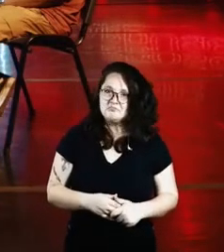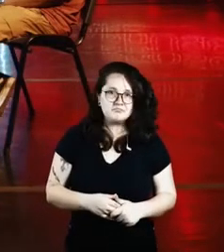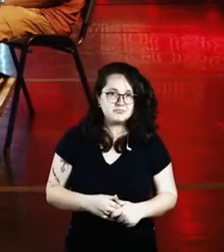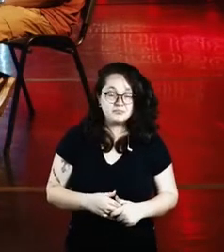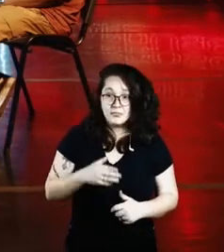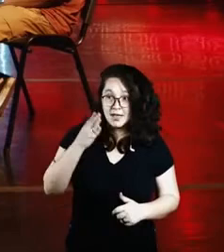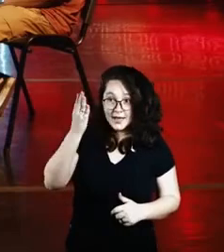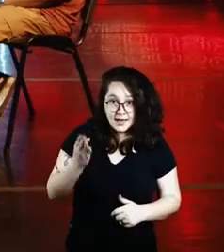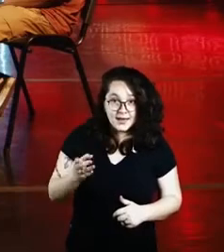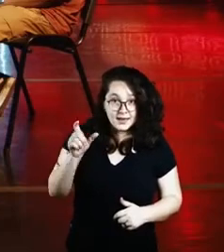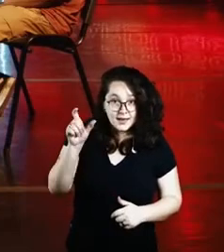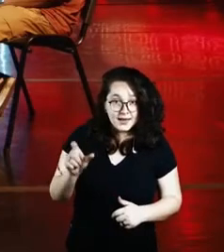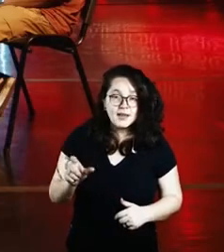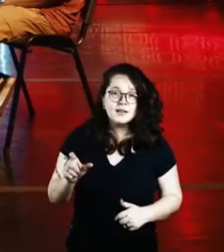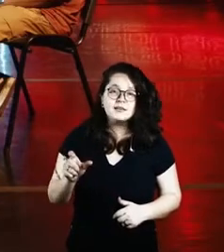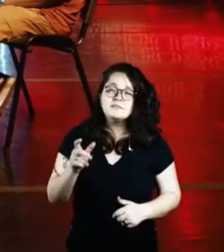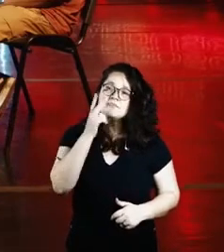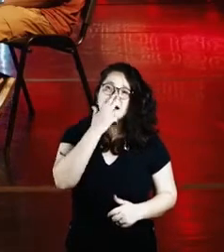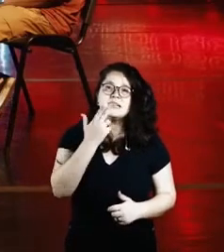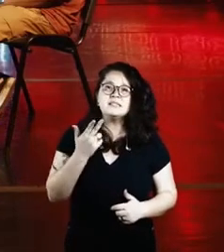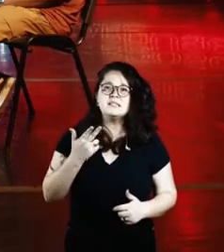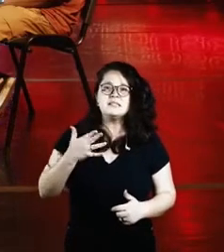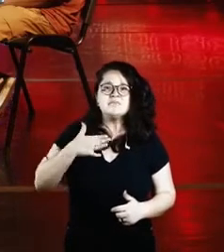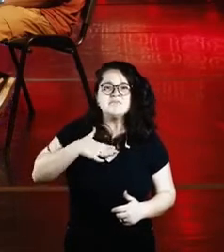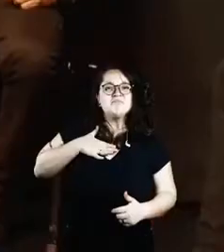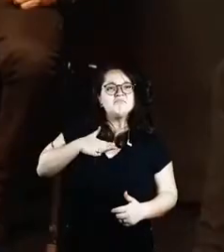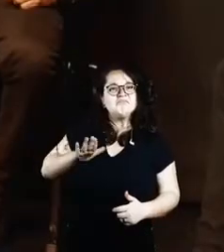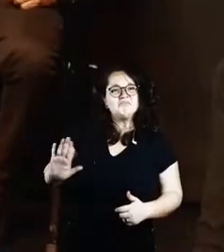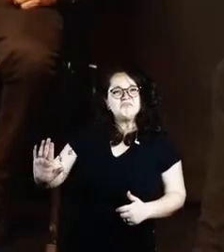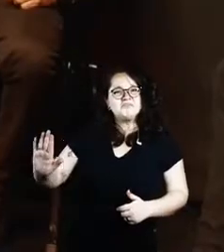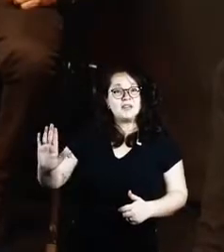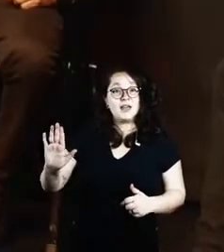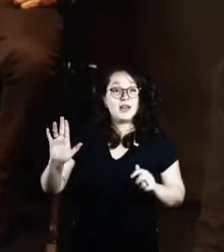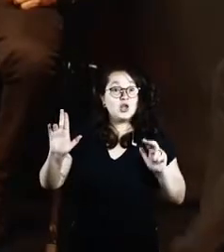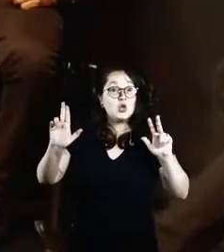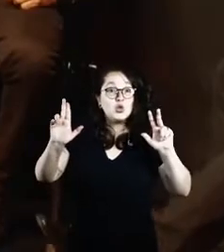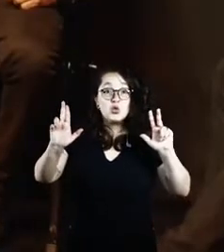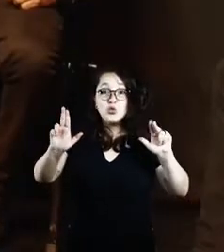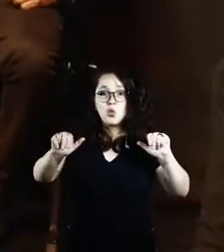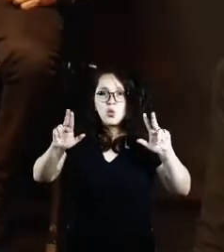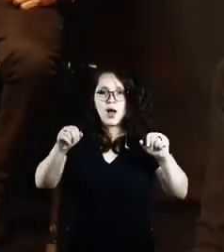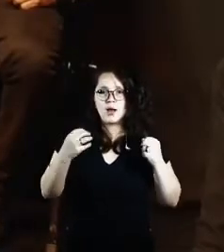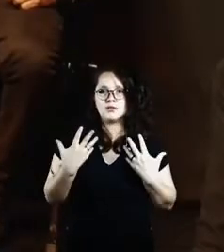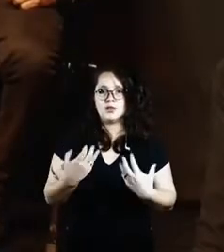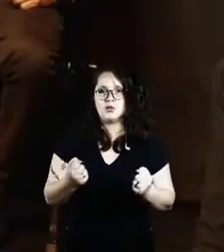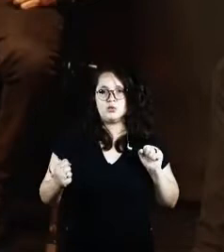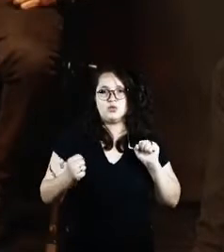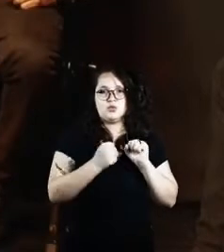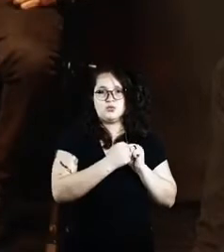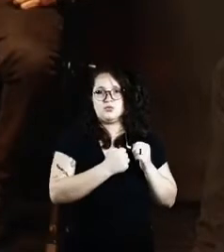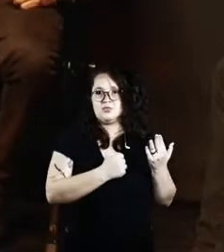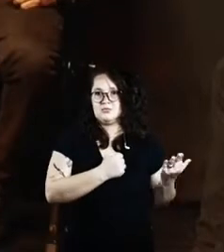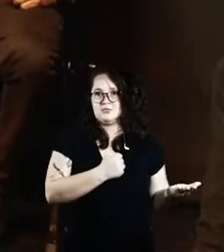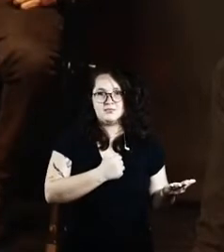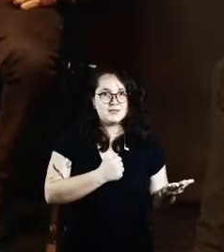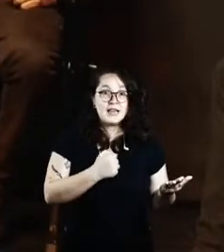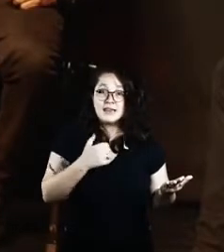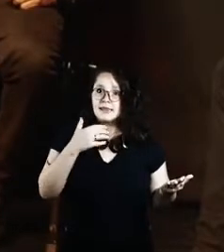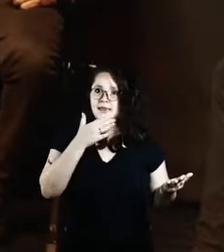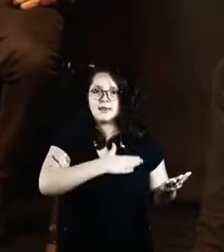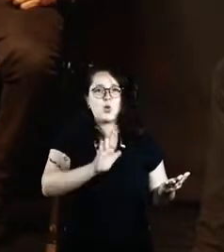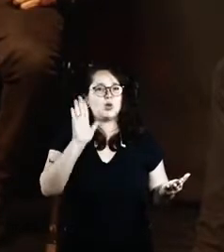sabe, uma insatisfação, assim. Ele nunca tocou com a gente. Não gostava da